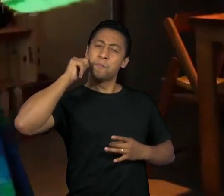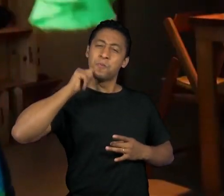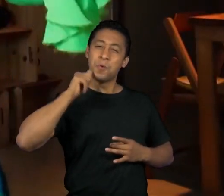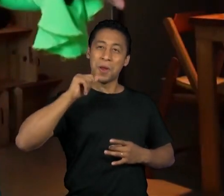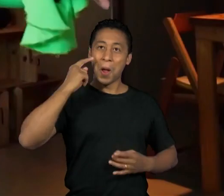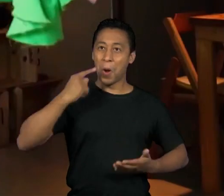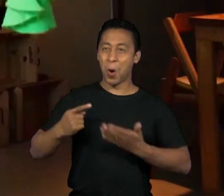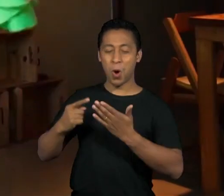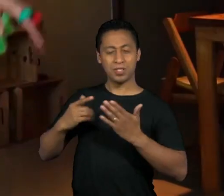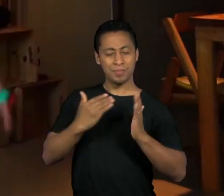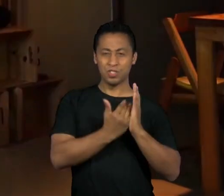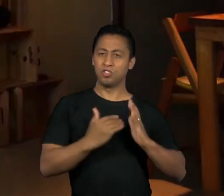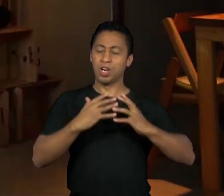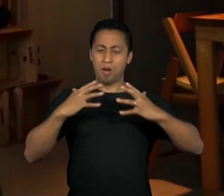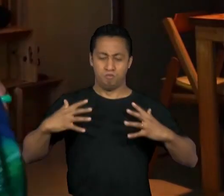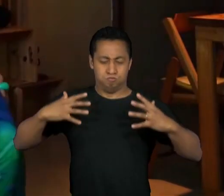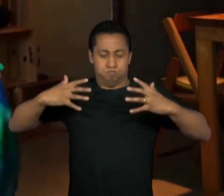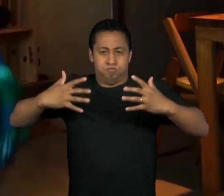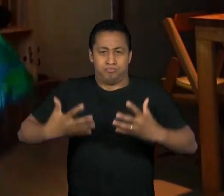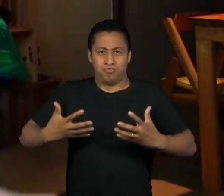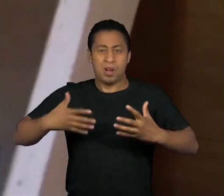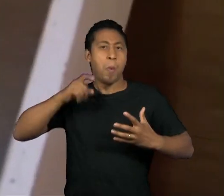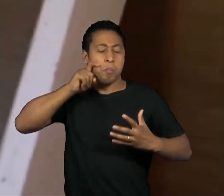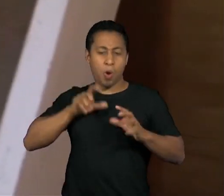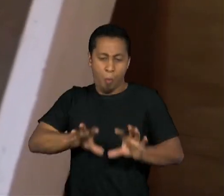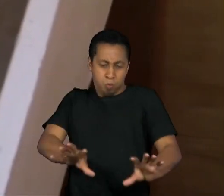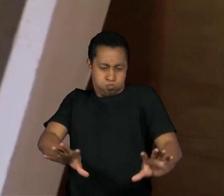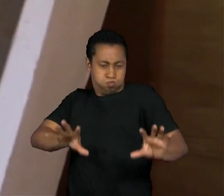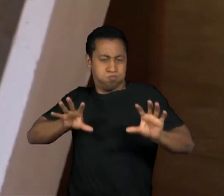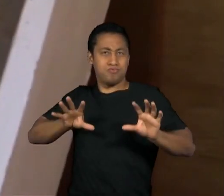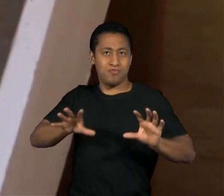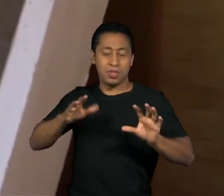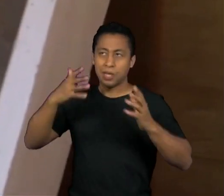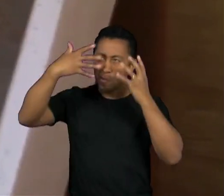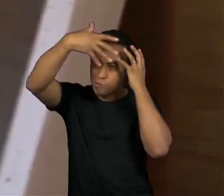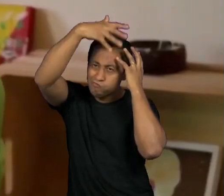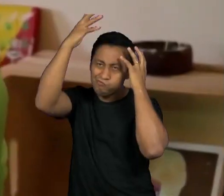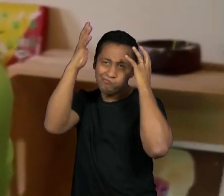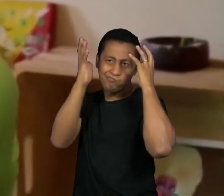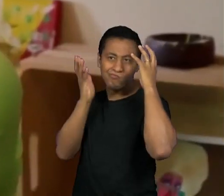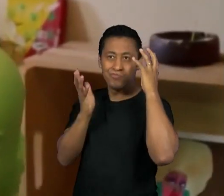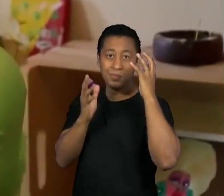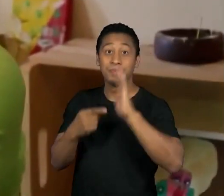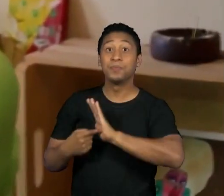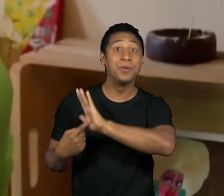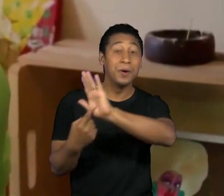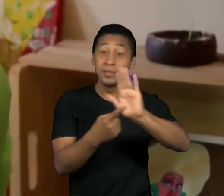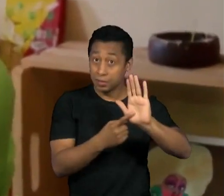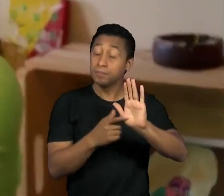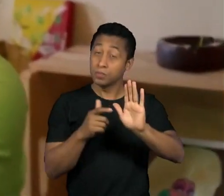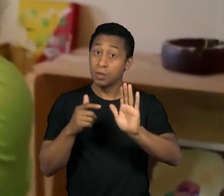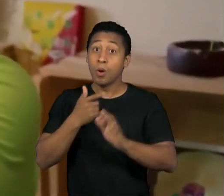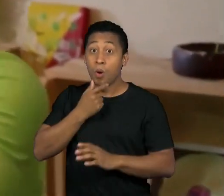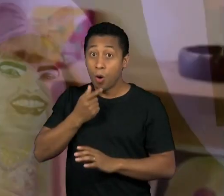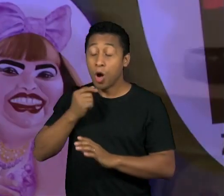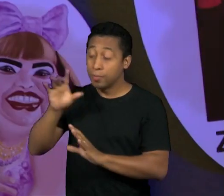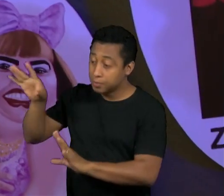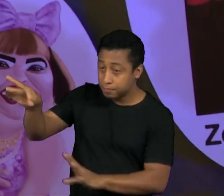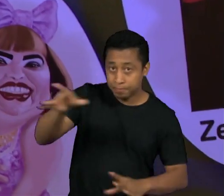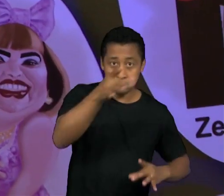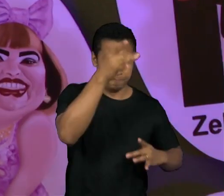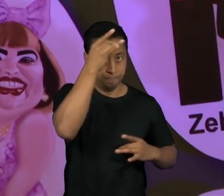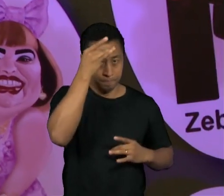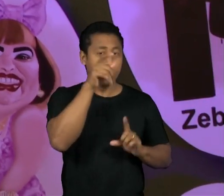mulher exagerada, utilizando da caricatura, que também a gente pode ver isso lá na Comédia dell'arte, onde os homens faziam personagens femininos. As